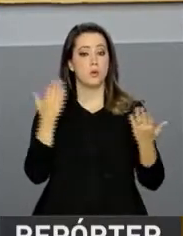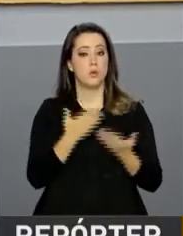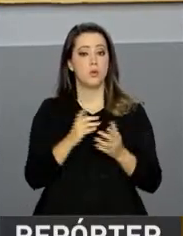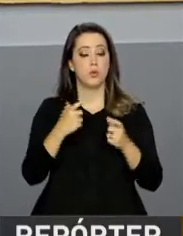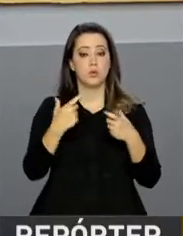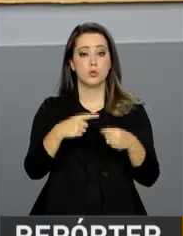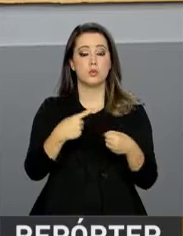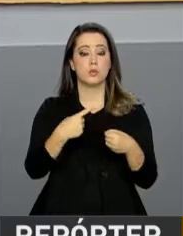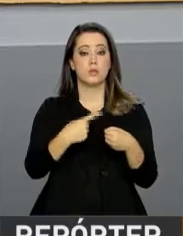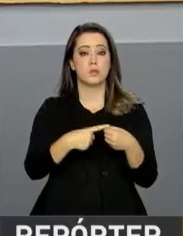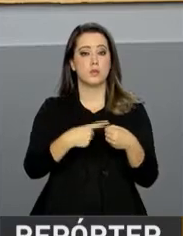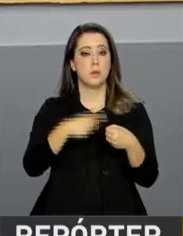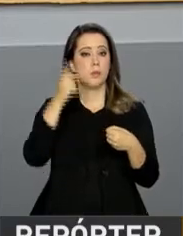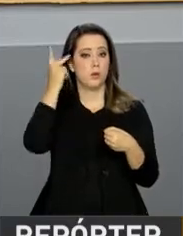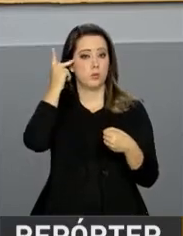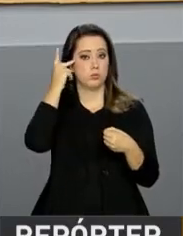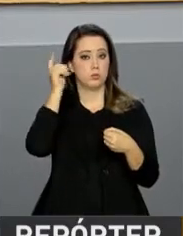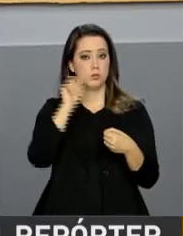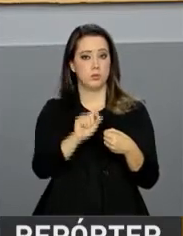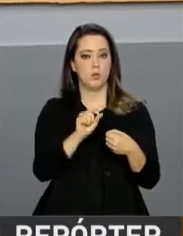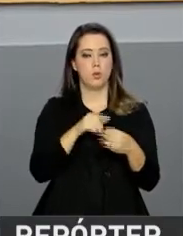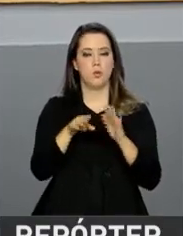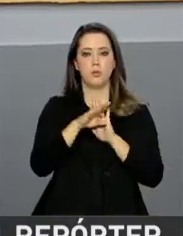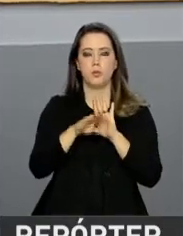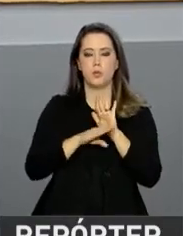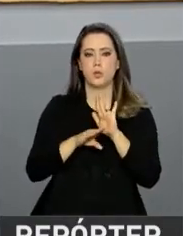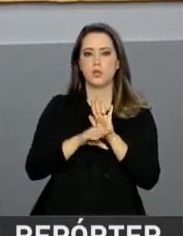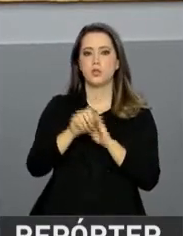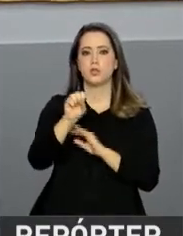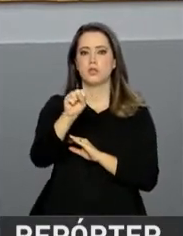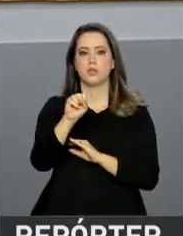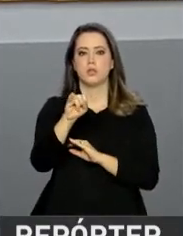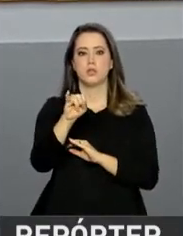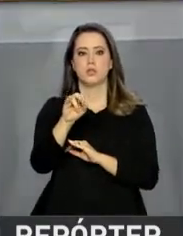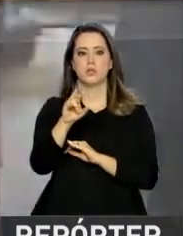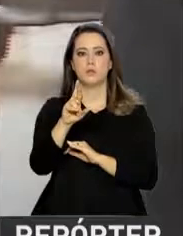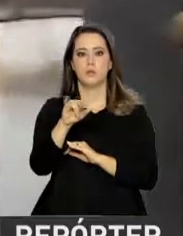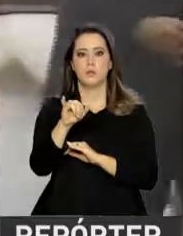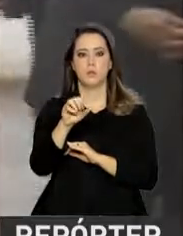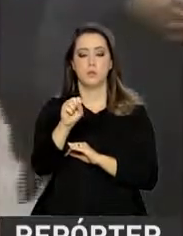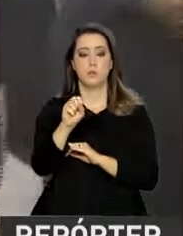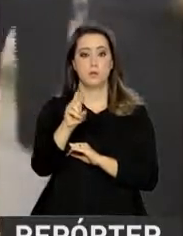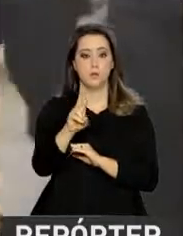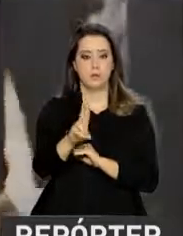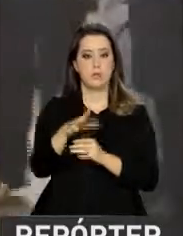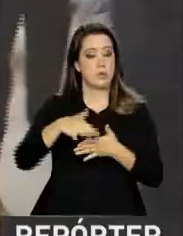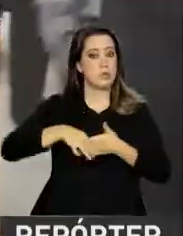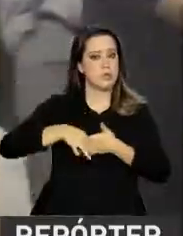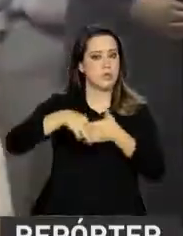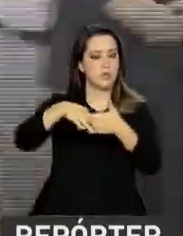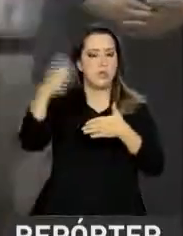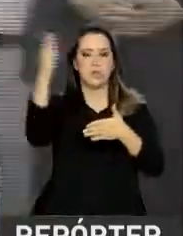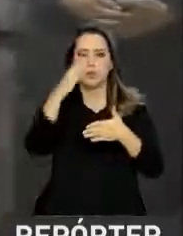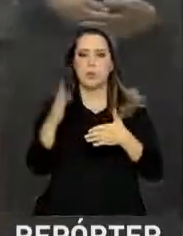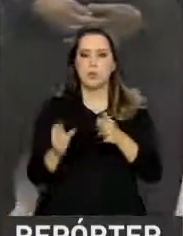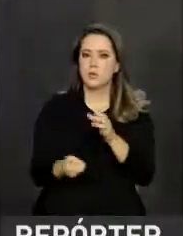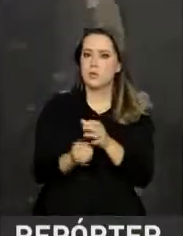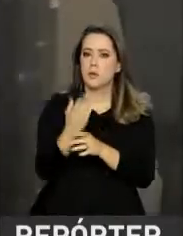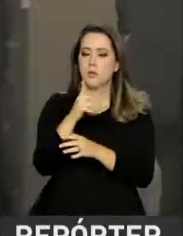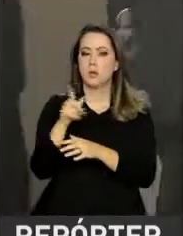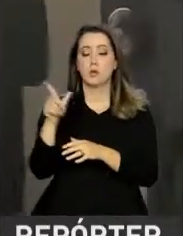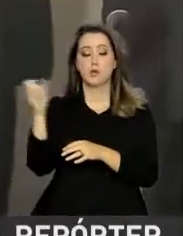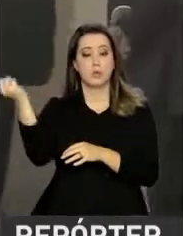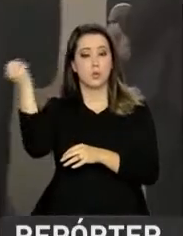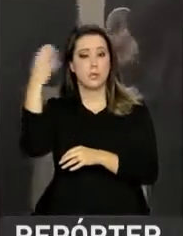hoje em campinas interior de são paulo o projeto sírios a iniciativa coloca o brasil na liderança mundial de produção de luz